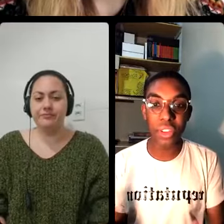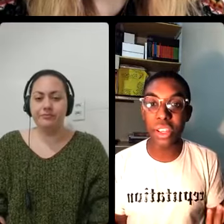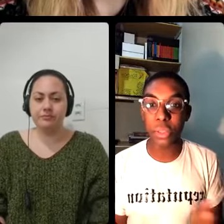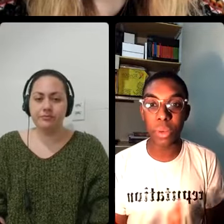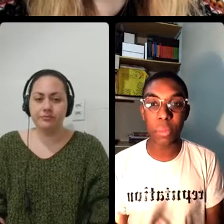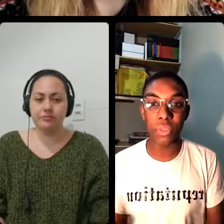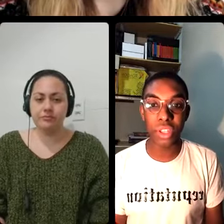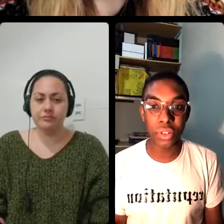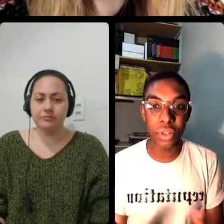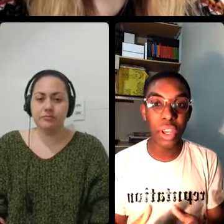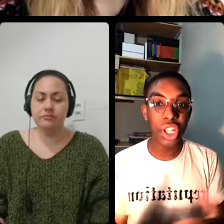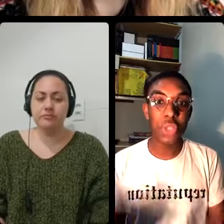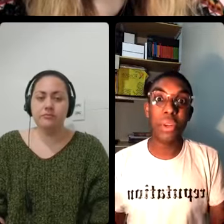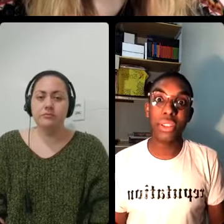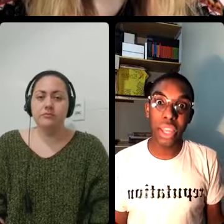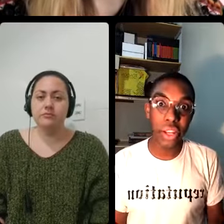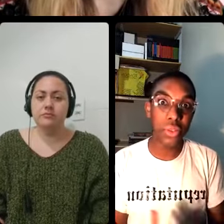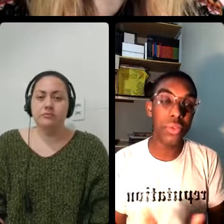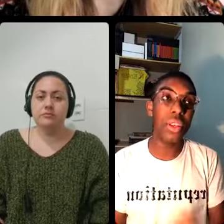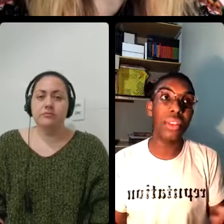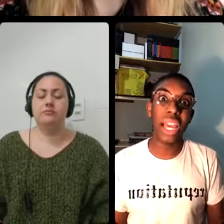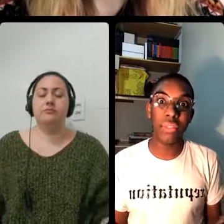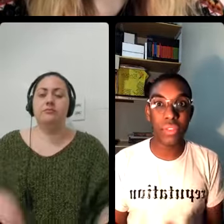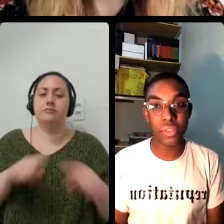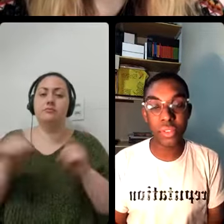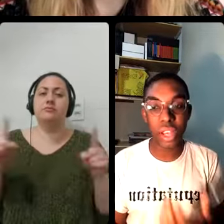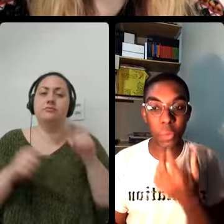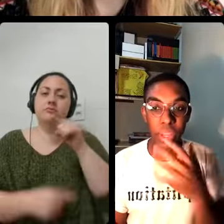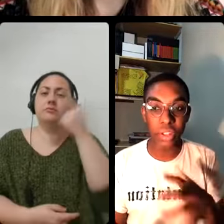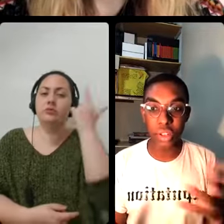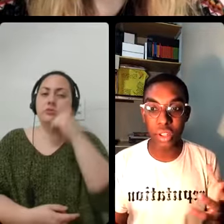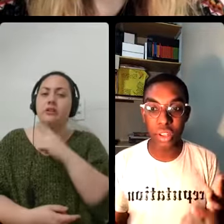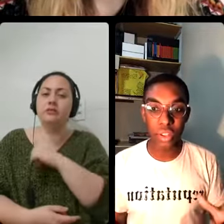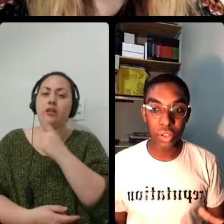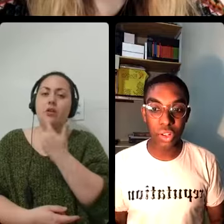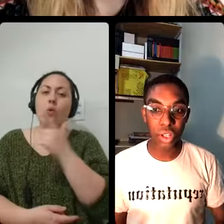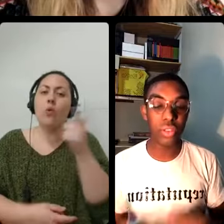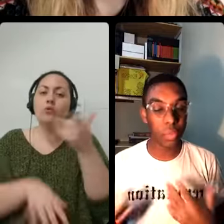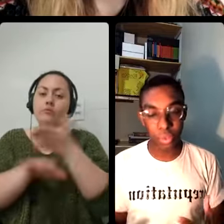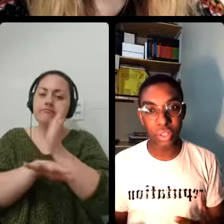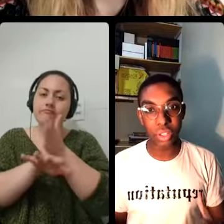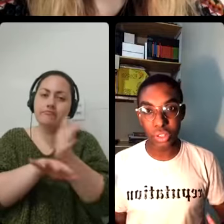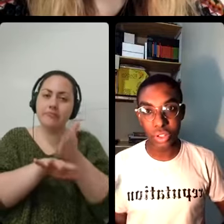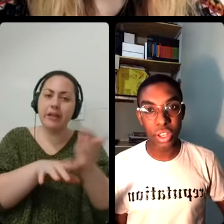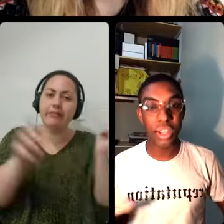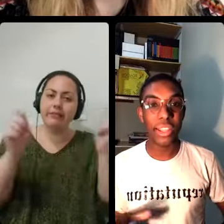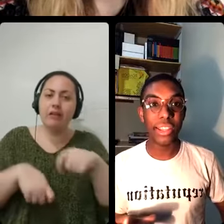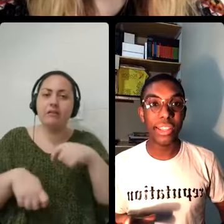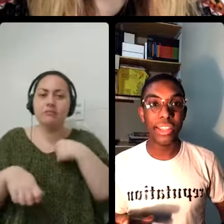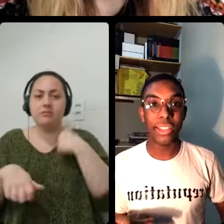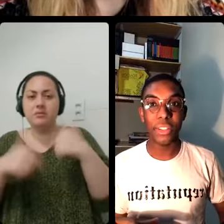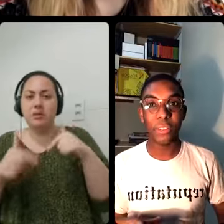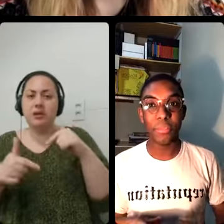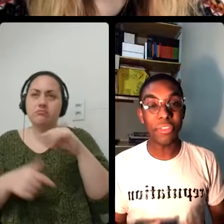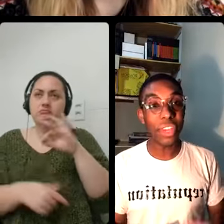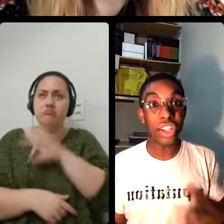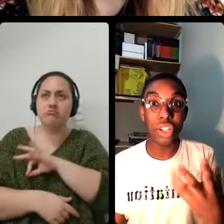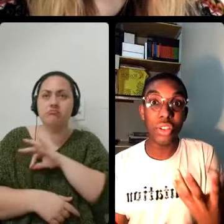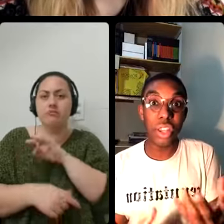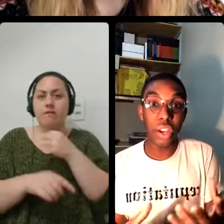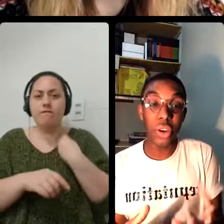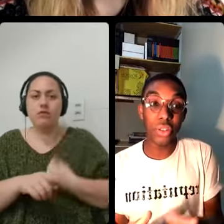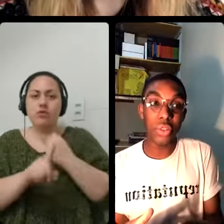outras vias para poder te manter, te sustentar e viver socialmente, né? Então acho que isso é importante. E,